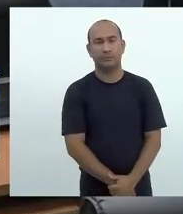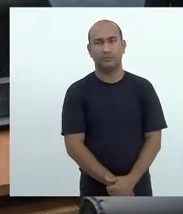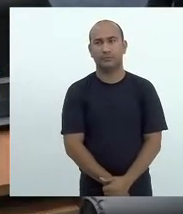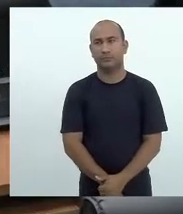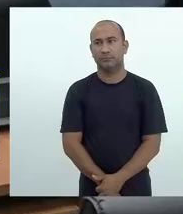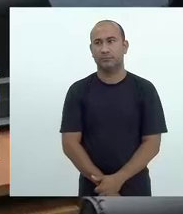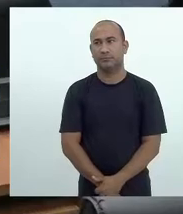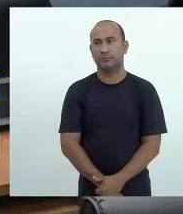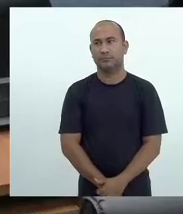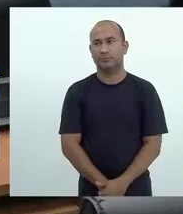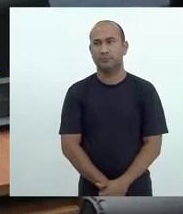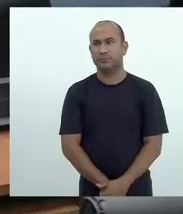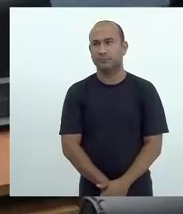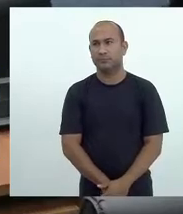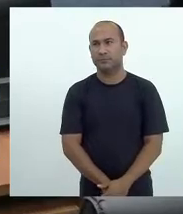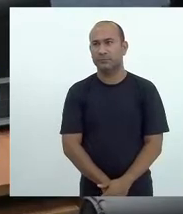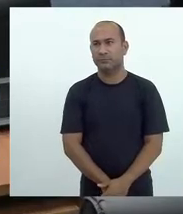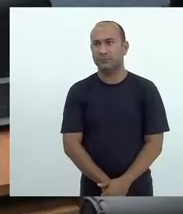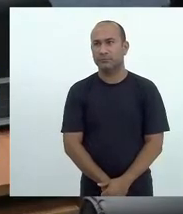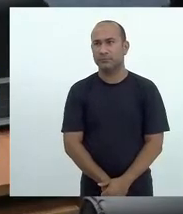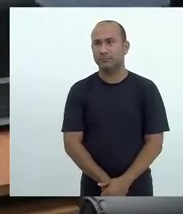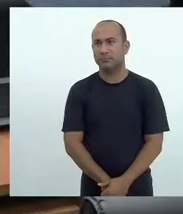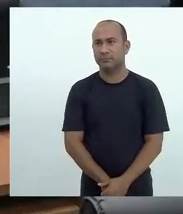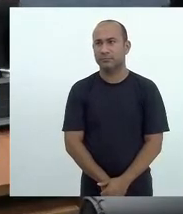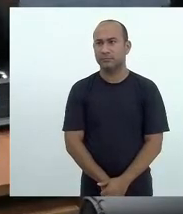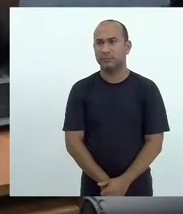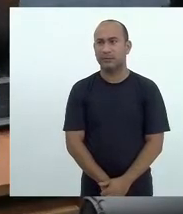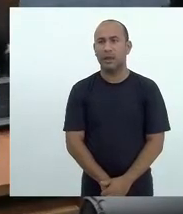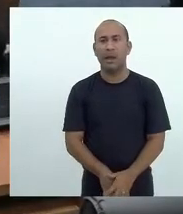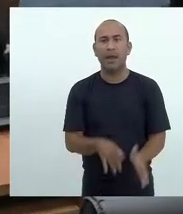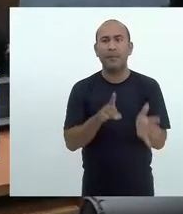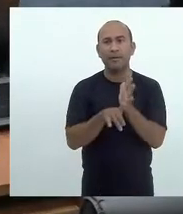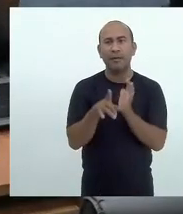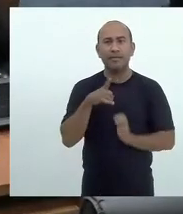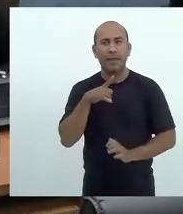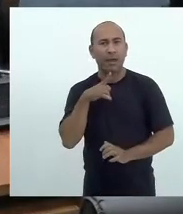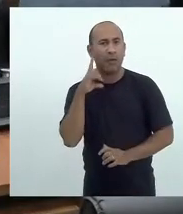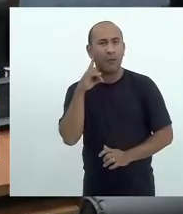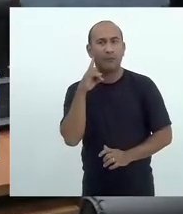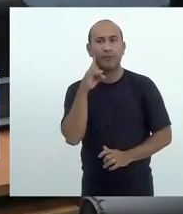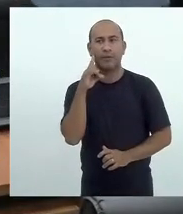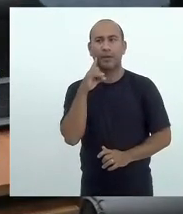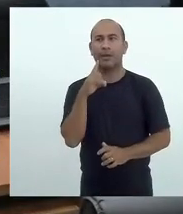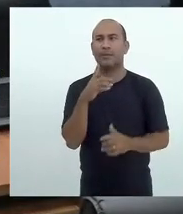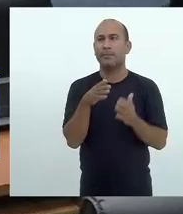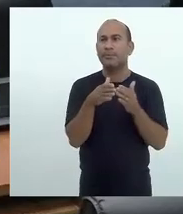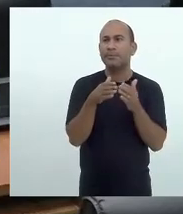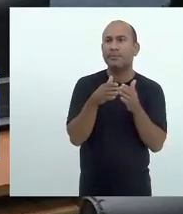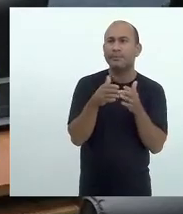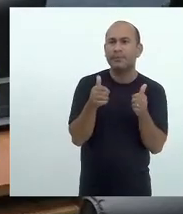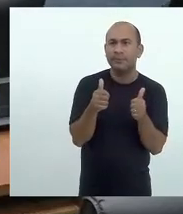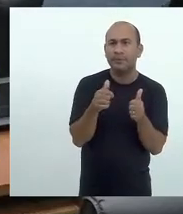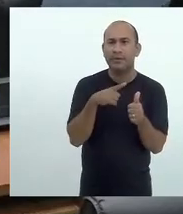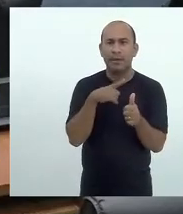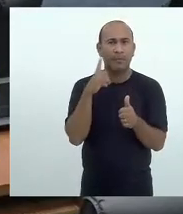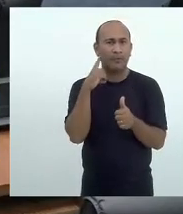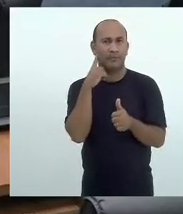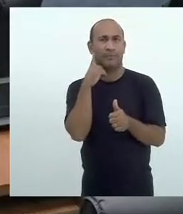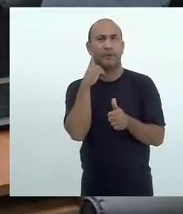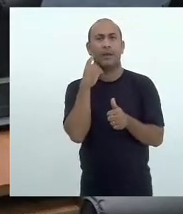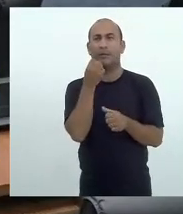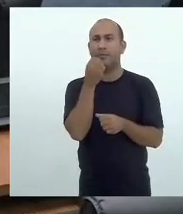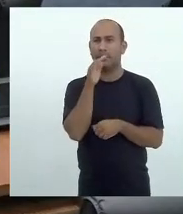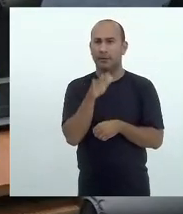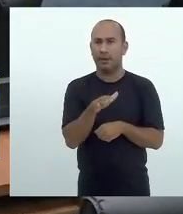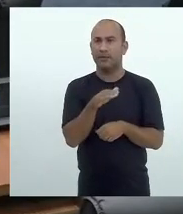Gente, eu estou testando o som aqui. Tem alguém me ouvindo? Se tiver, por favor. Fala oi. Deputada Rosane. Célia, boa